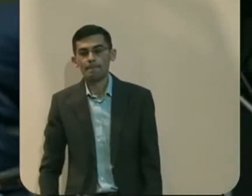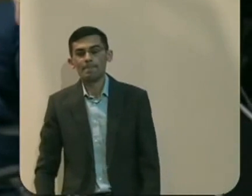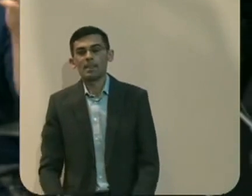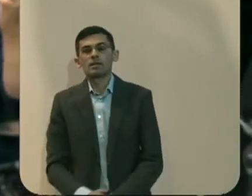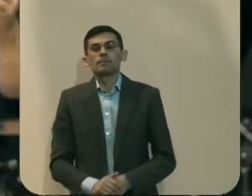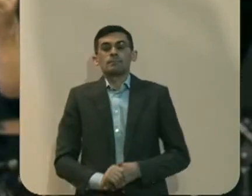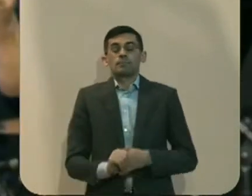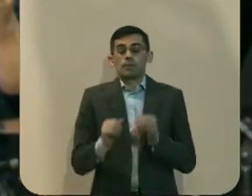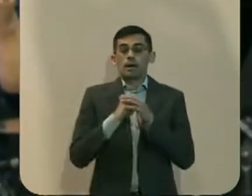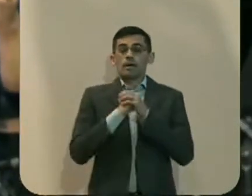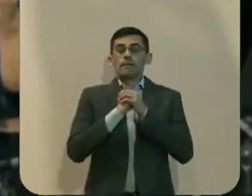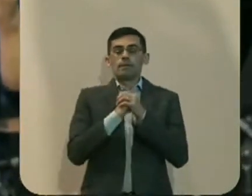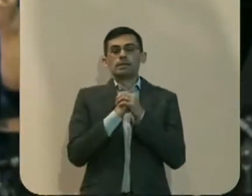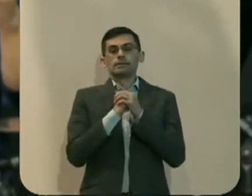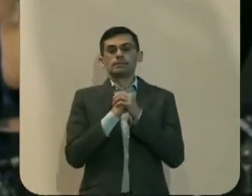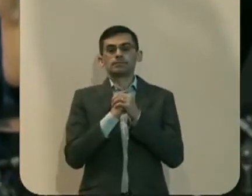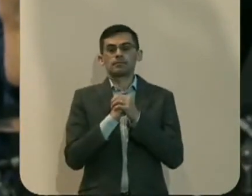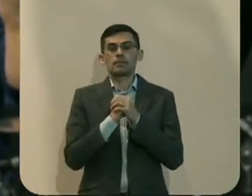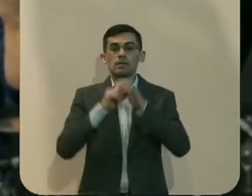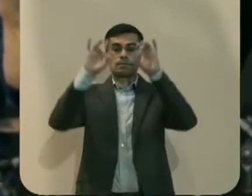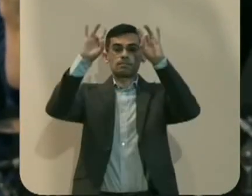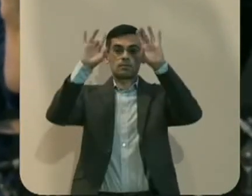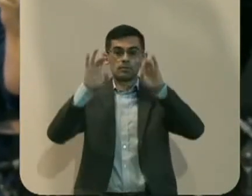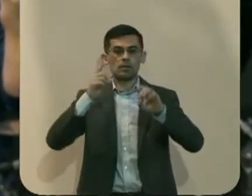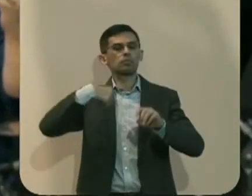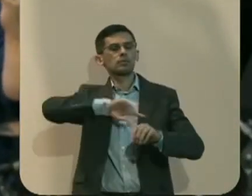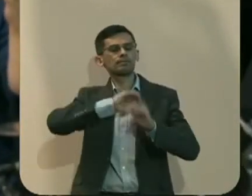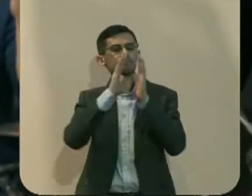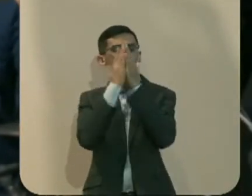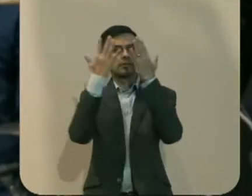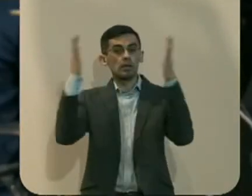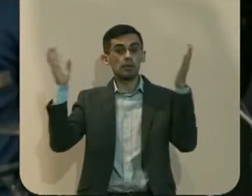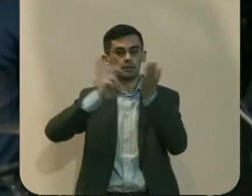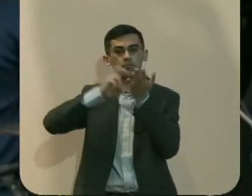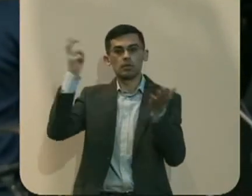Amém, querido. Que especial poder celebrar com você nessa manhã. Que Deus abençoe.